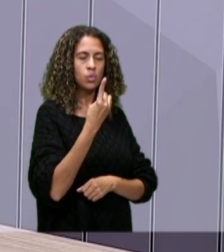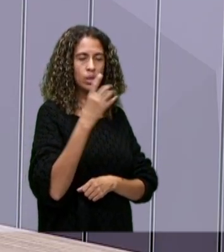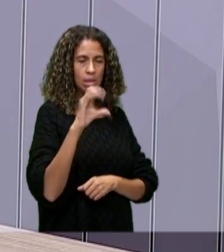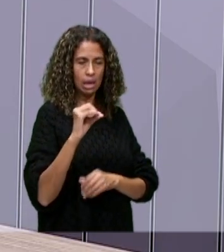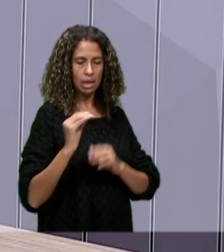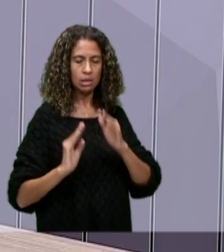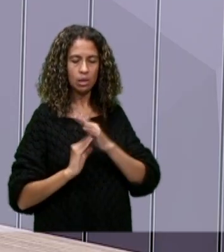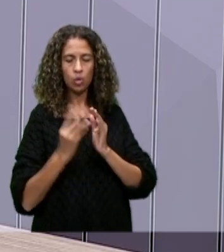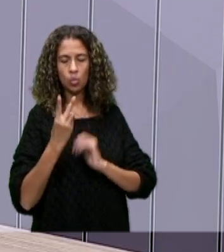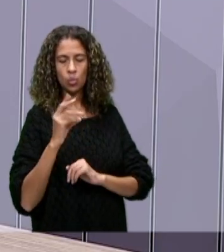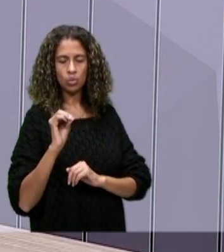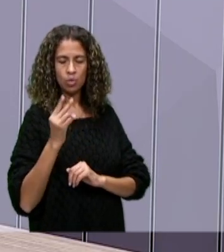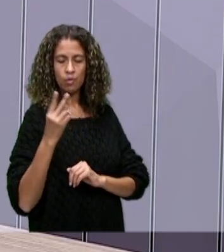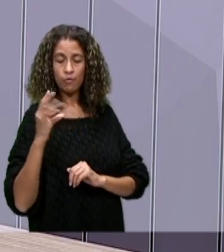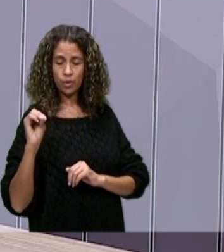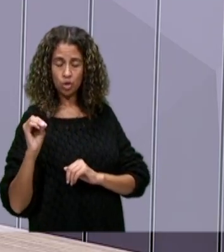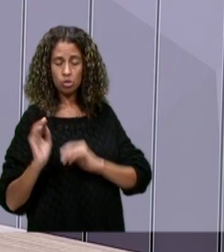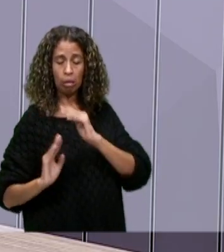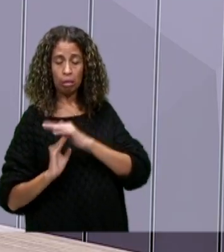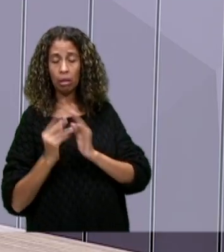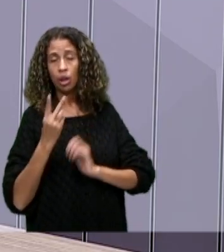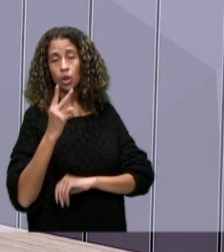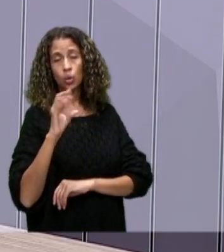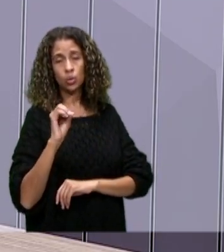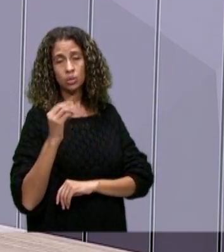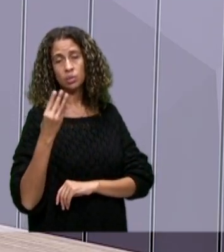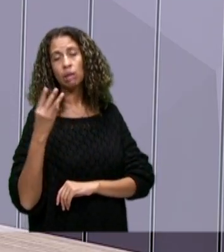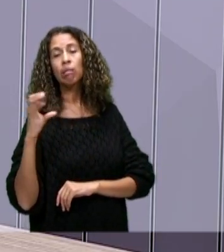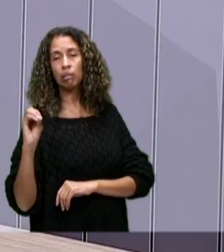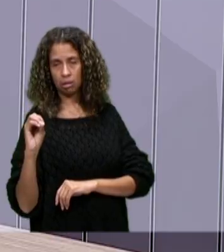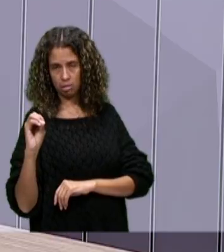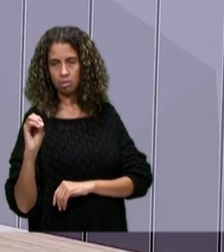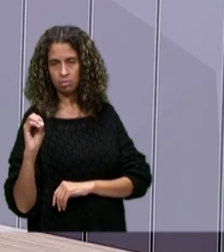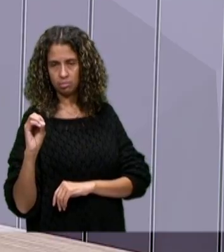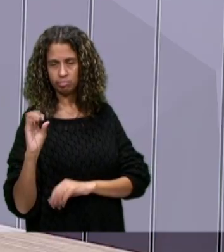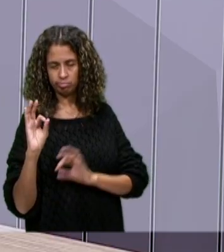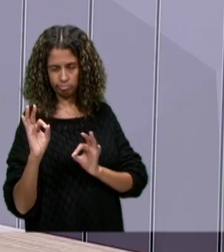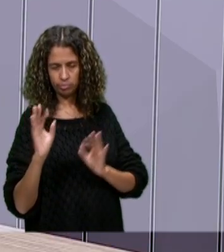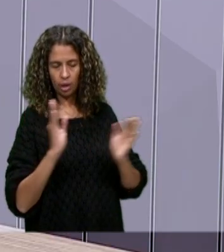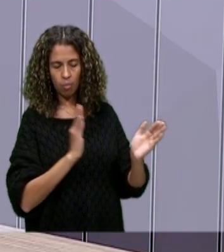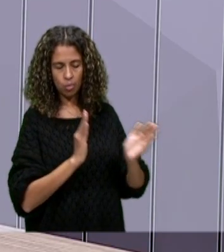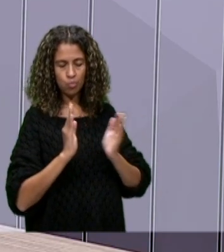2020 até, né, 2030 agora que vai entrar, né?